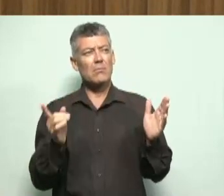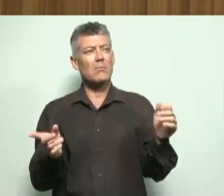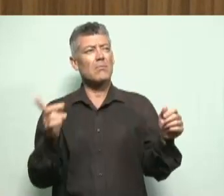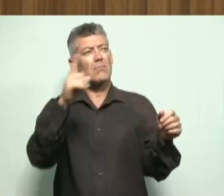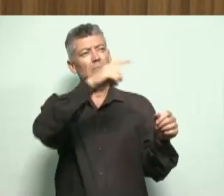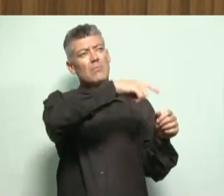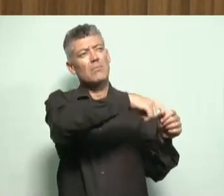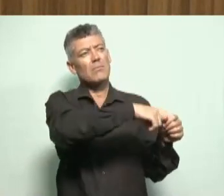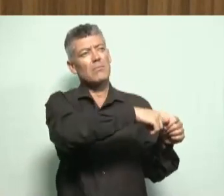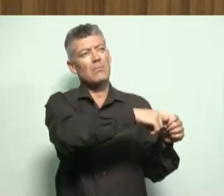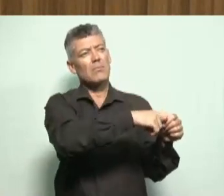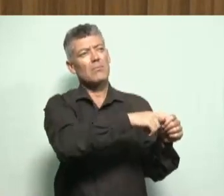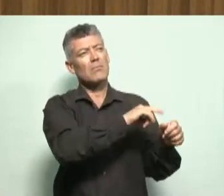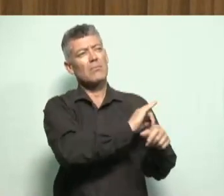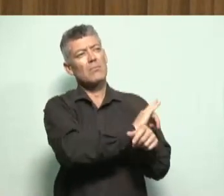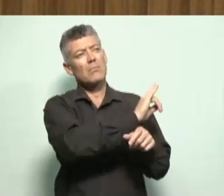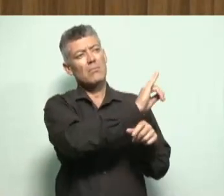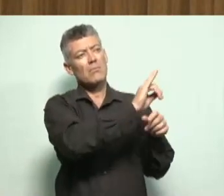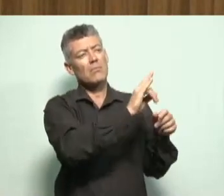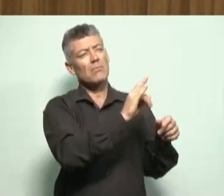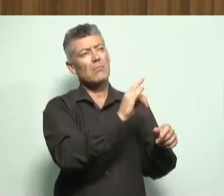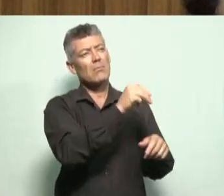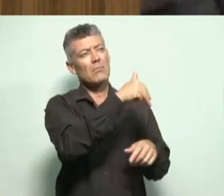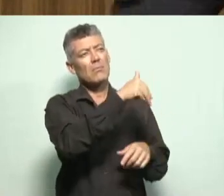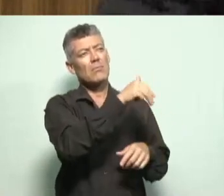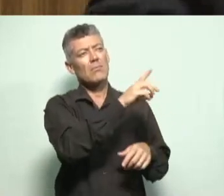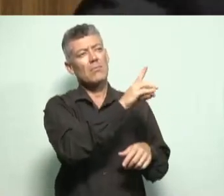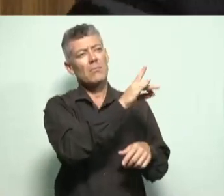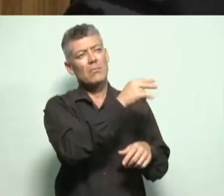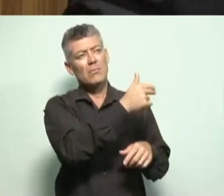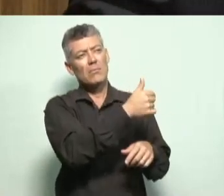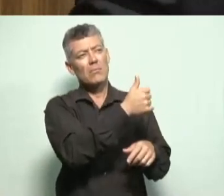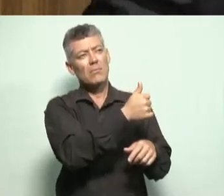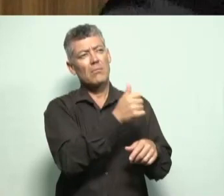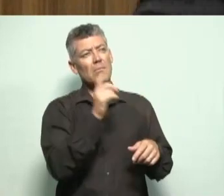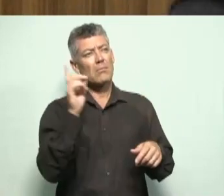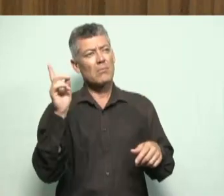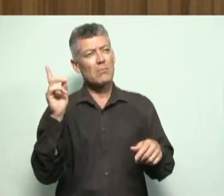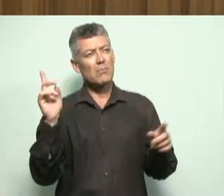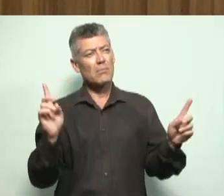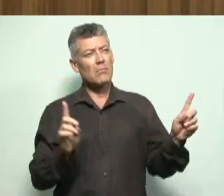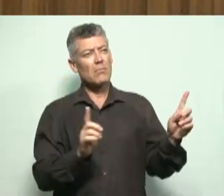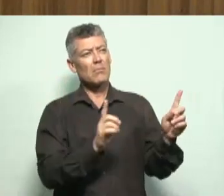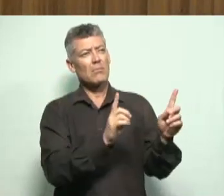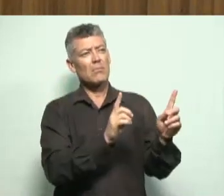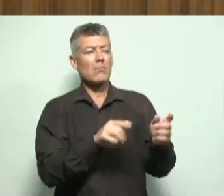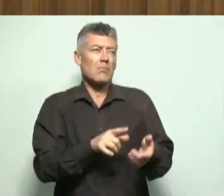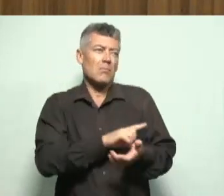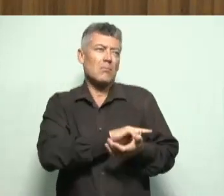prestigiar a pornografia que Madonna fez no nosso país. E não foi, diga-se de passagem, porque a imprensa soube